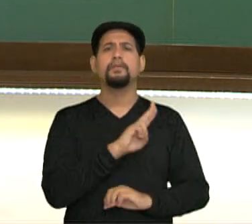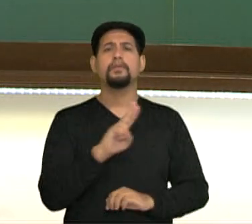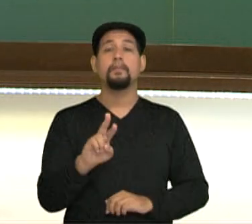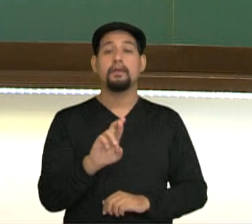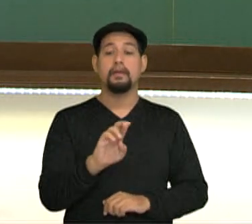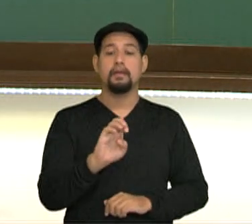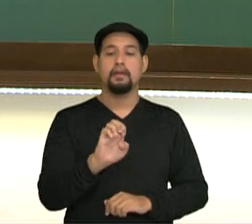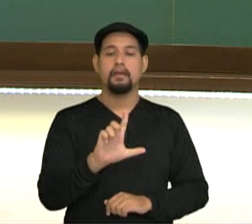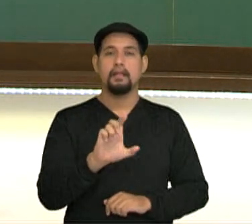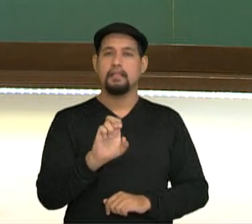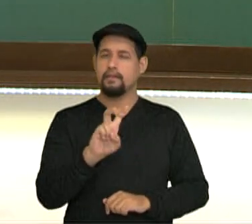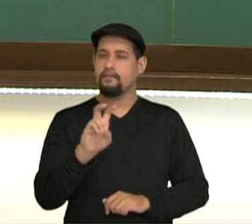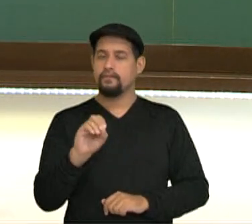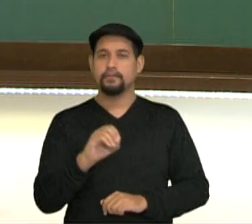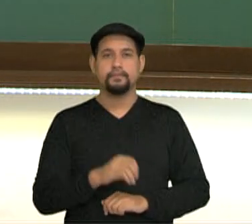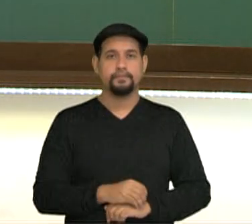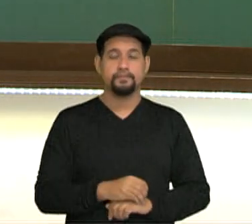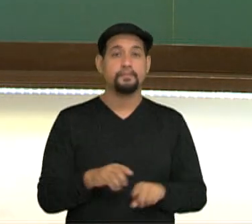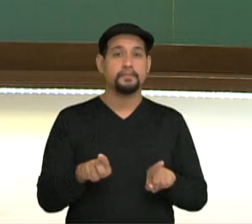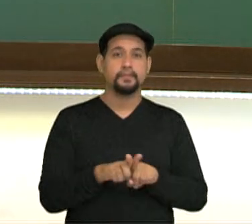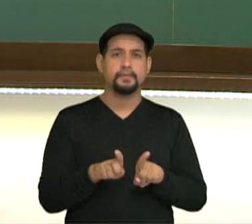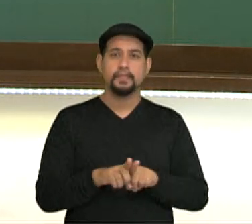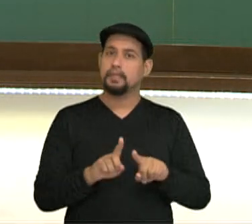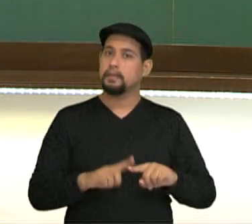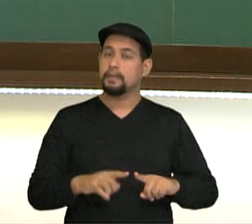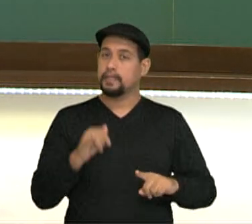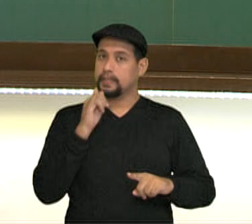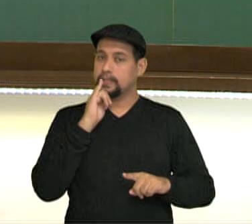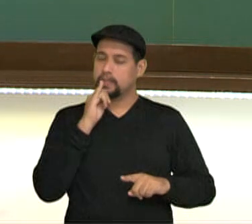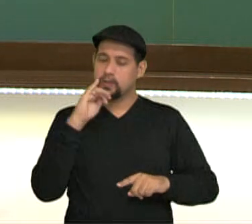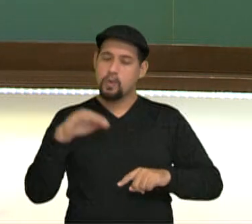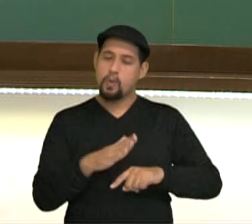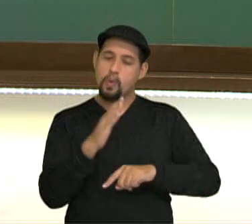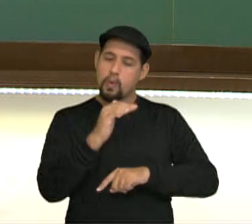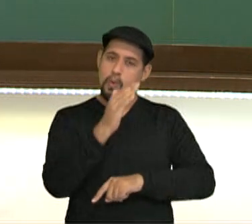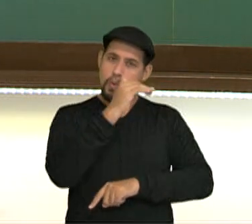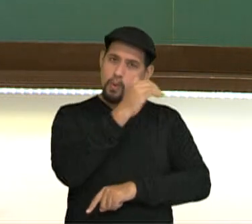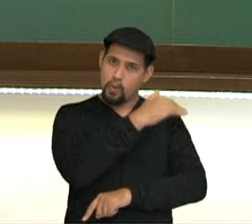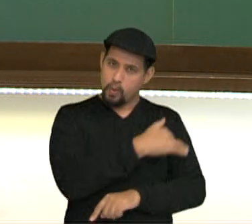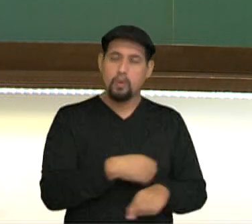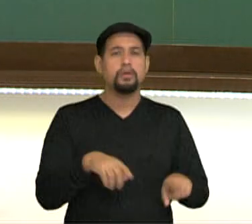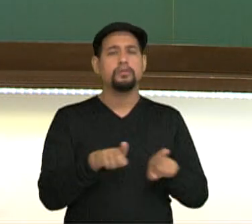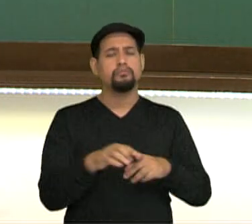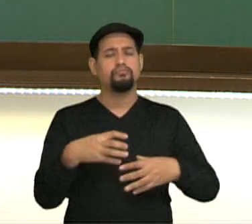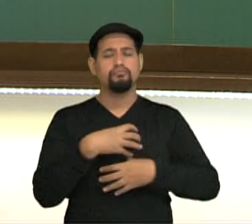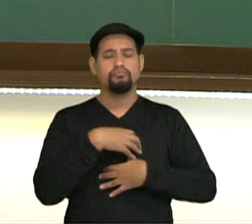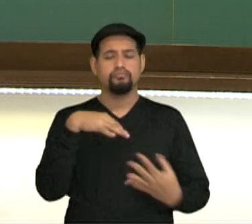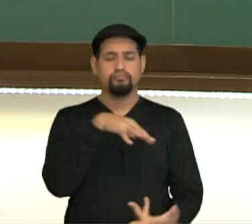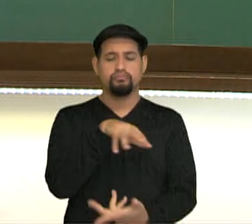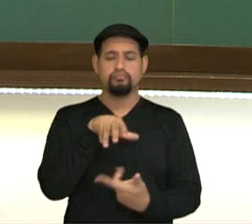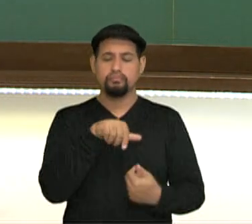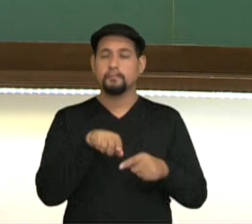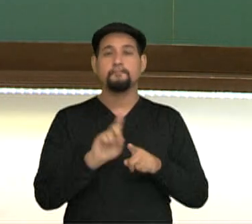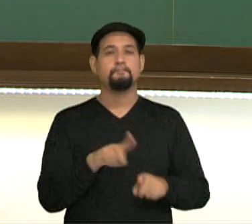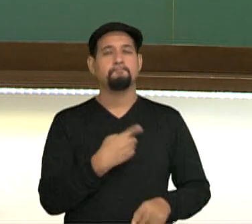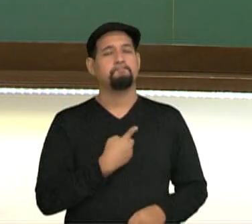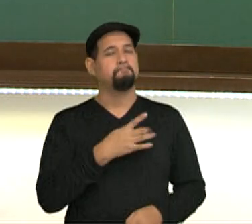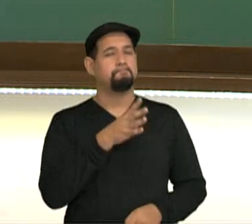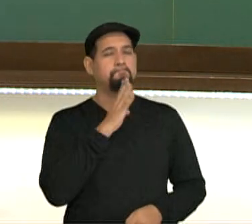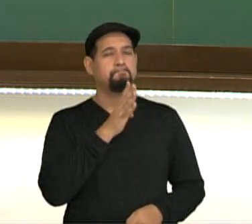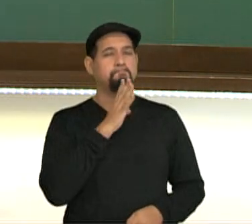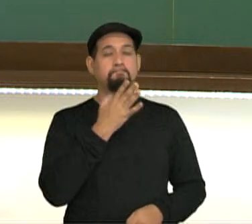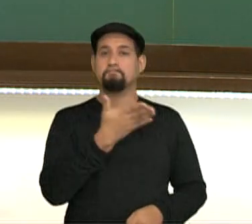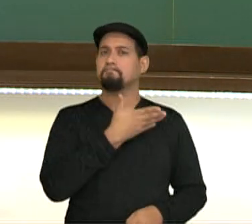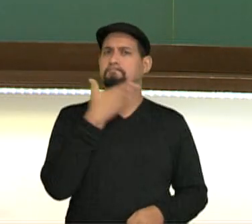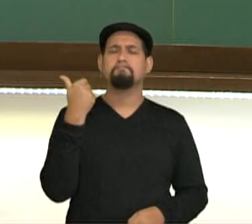relevo. E a partir dessas ondulações, dessas formas da superfície terrestre, nós vamos conhecer um pouco